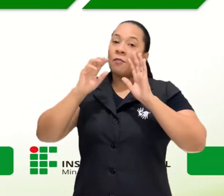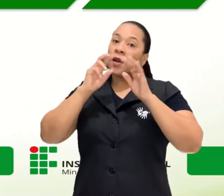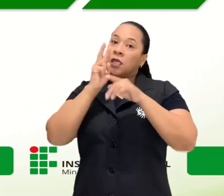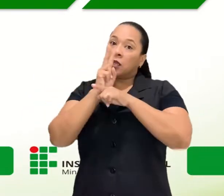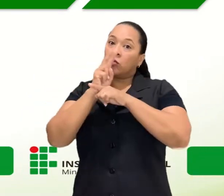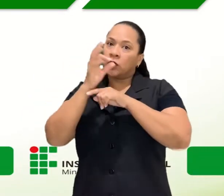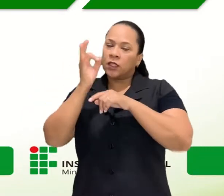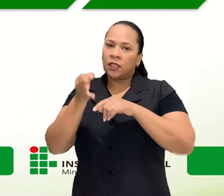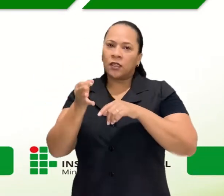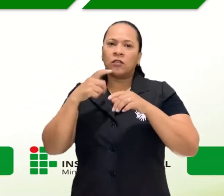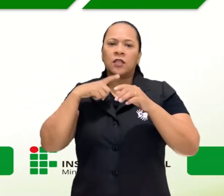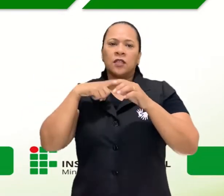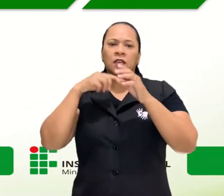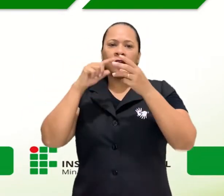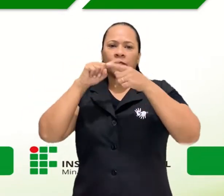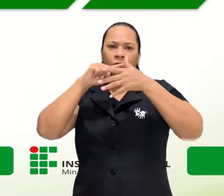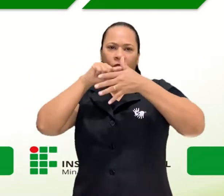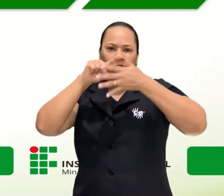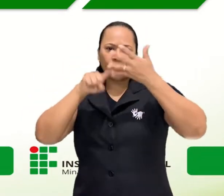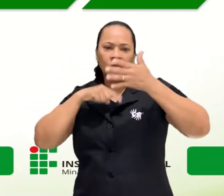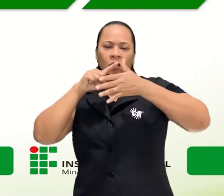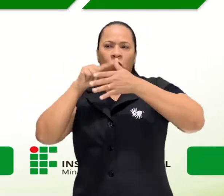hipóteses, experiências,